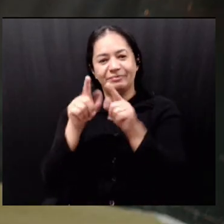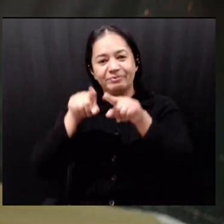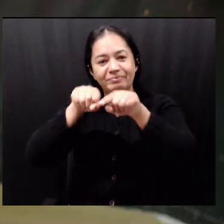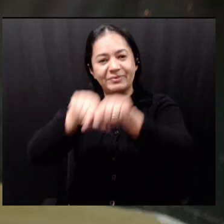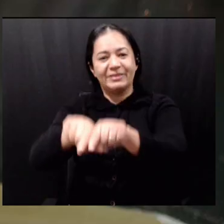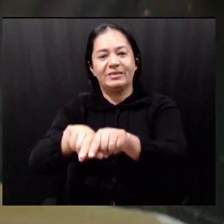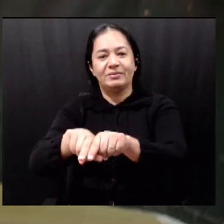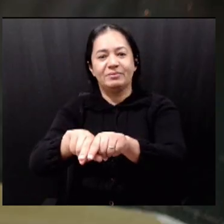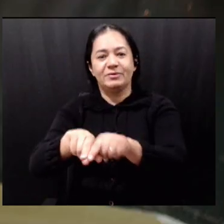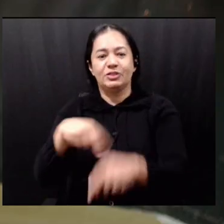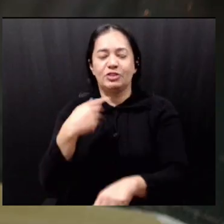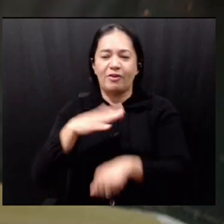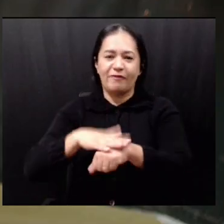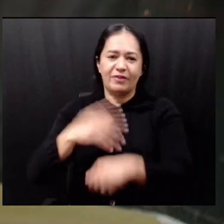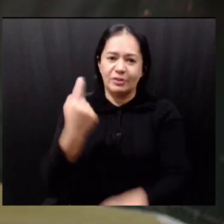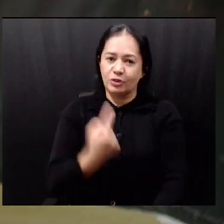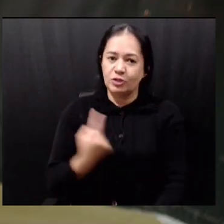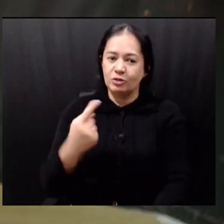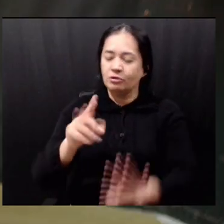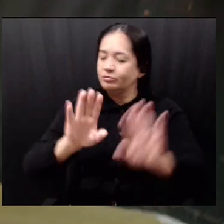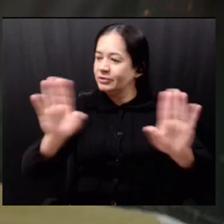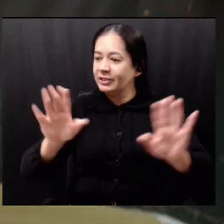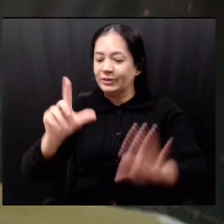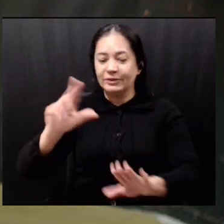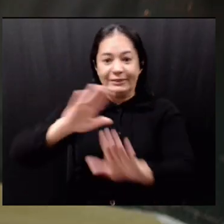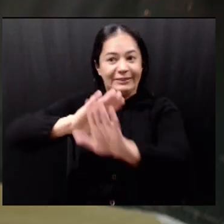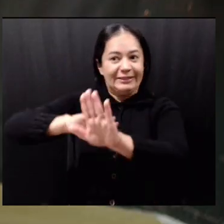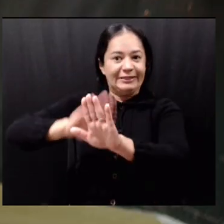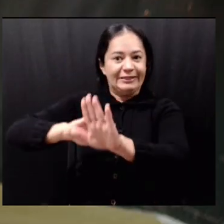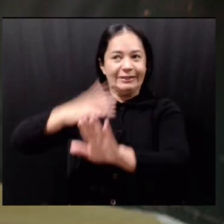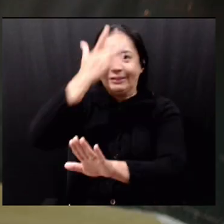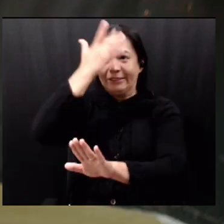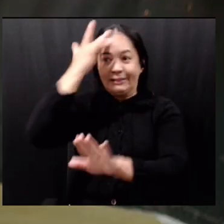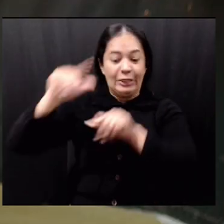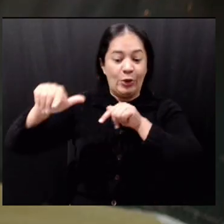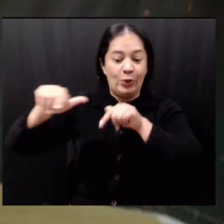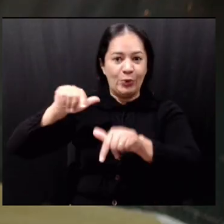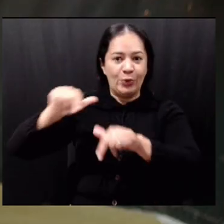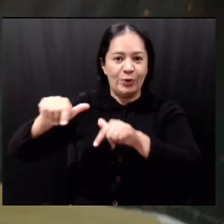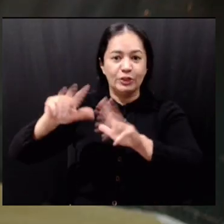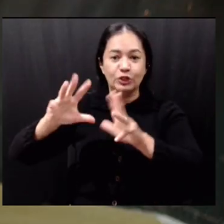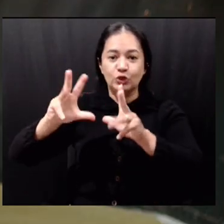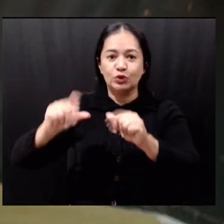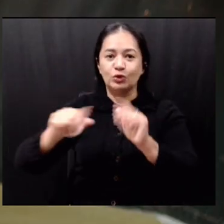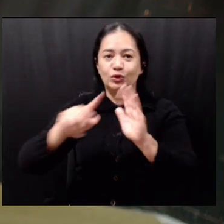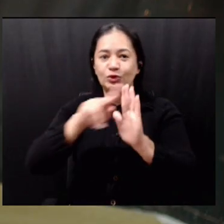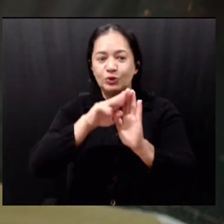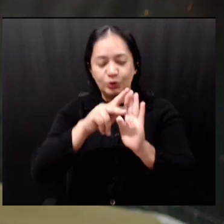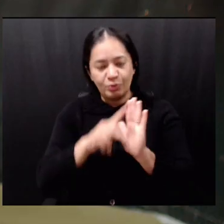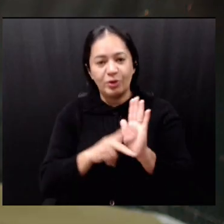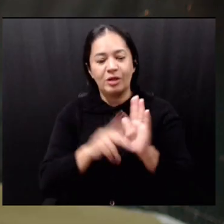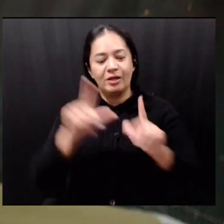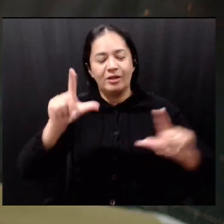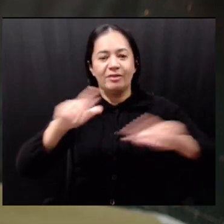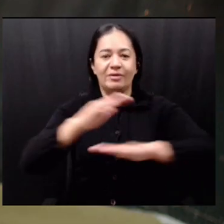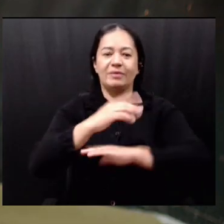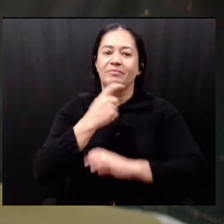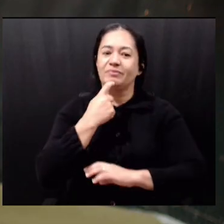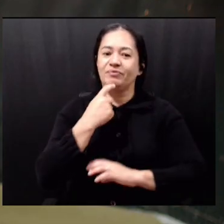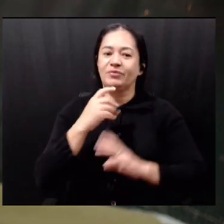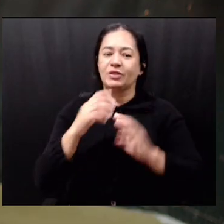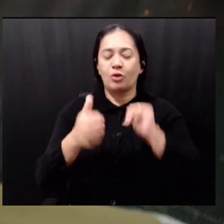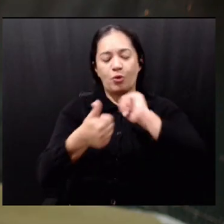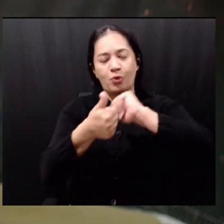sozinho, não. Tem uma galera que trabalha para que esse programa e todos os outros programas da TV Câmara Campos Campinas possam ir ao ar com qualidade,